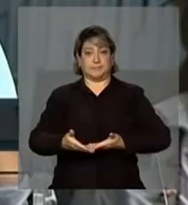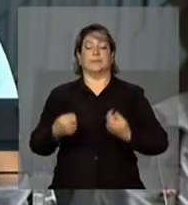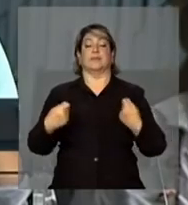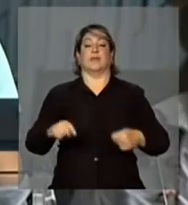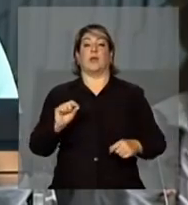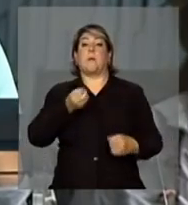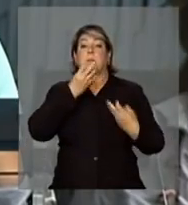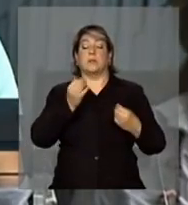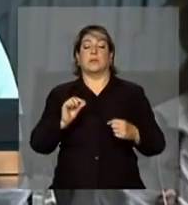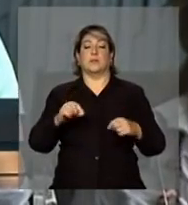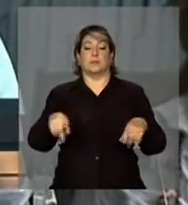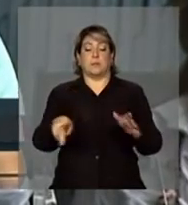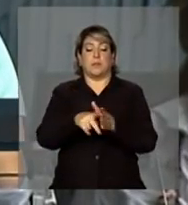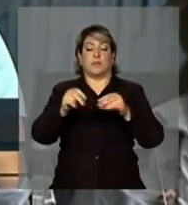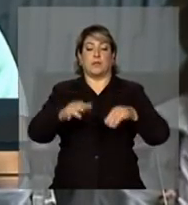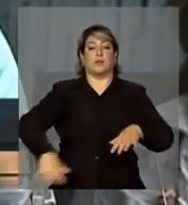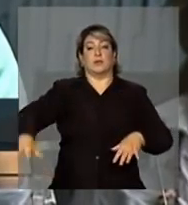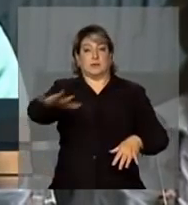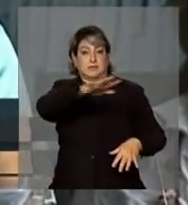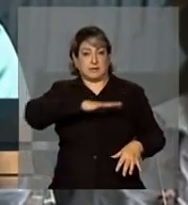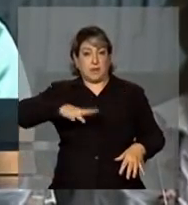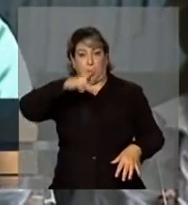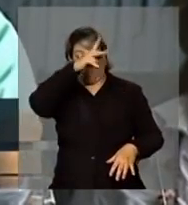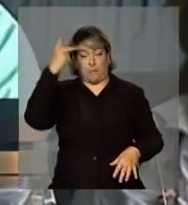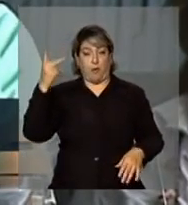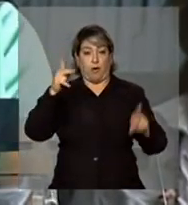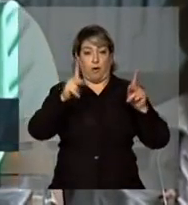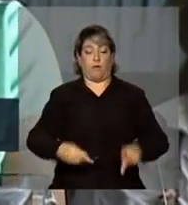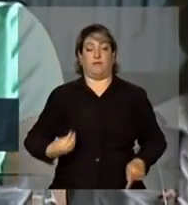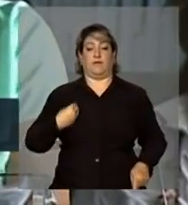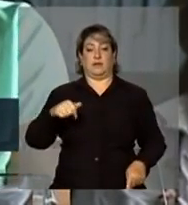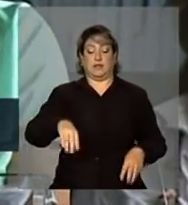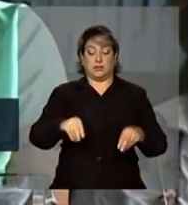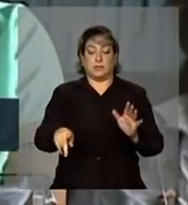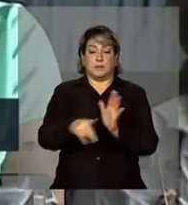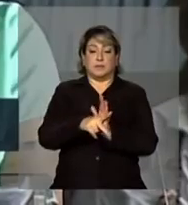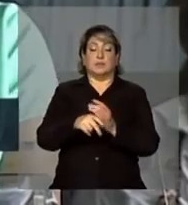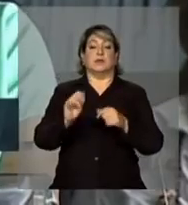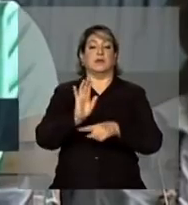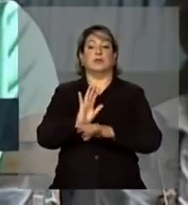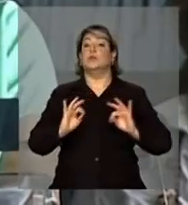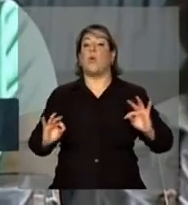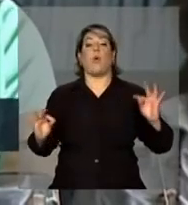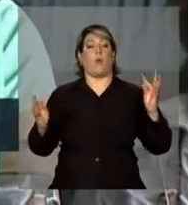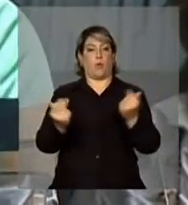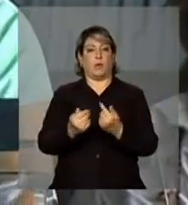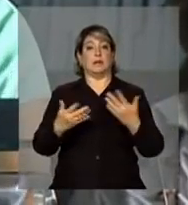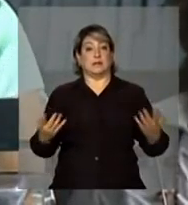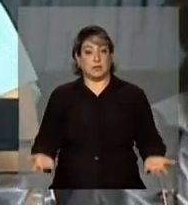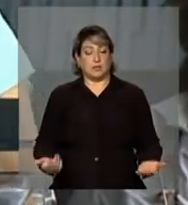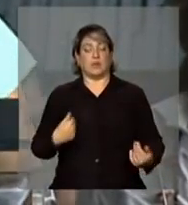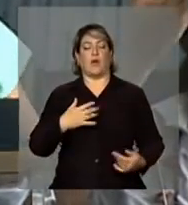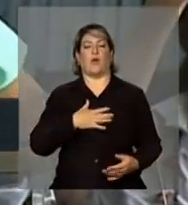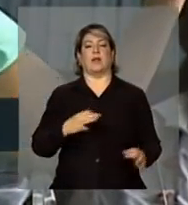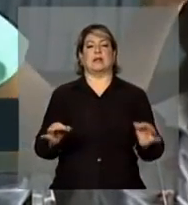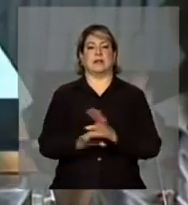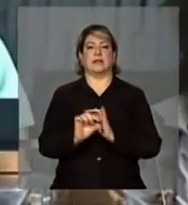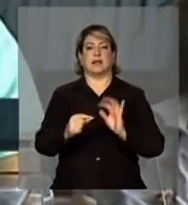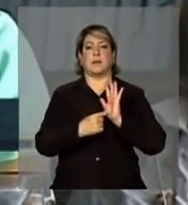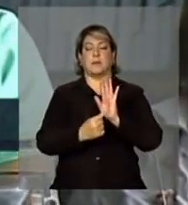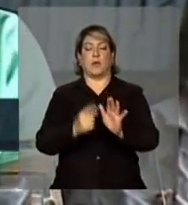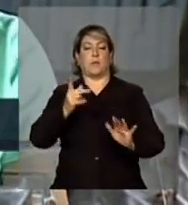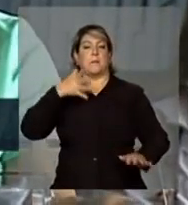significa as terras indígenas e os povos que nelas habitam. O solo tem que ser gentil a todos. E eu gostaria de terminar apresentando